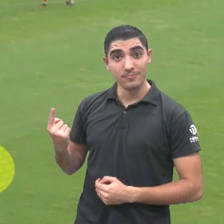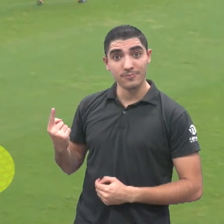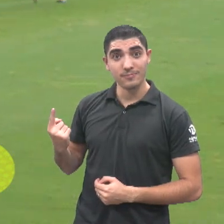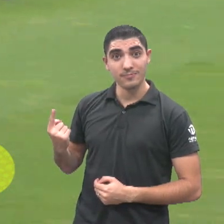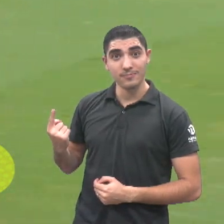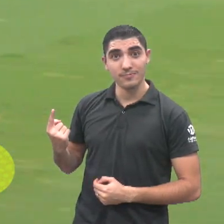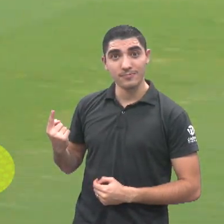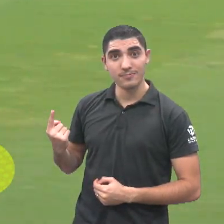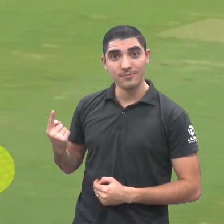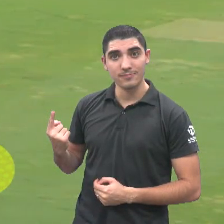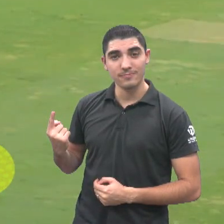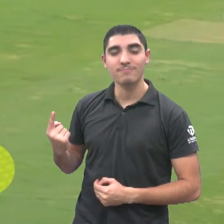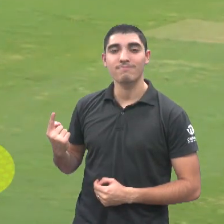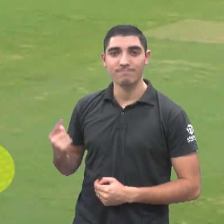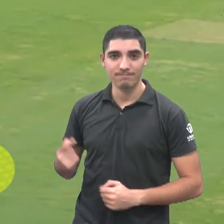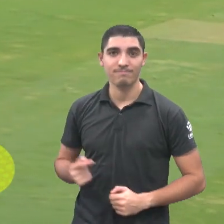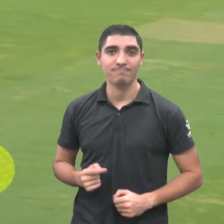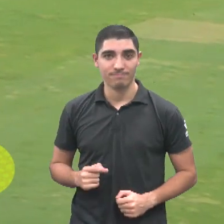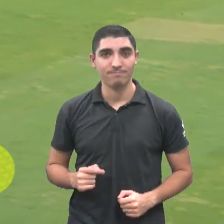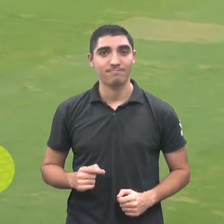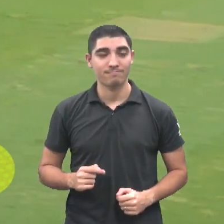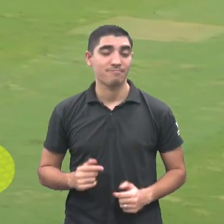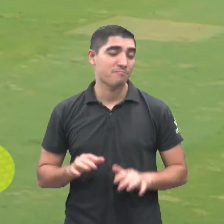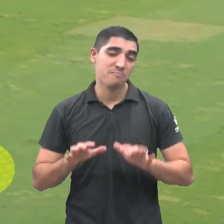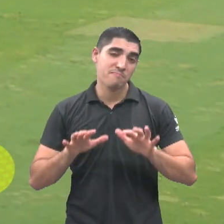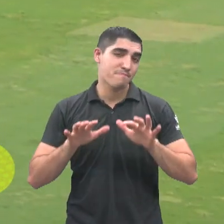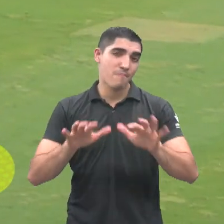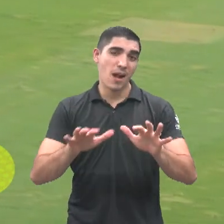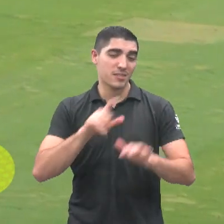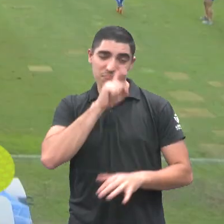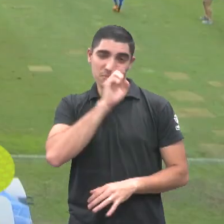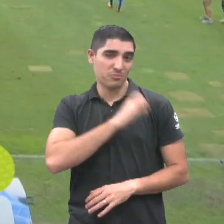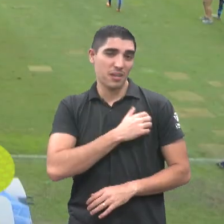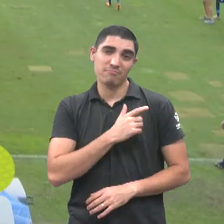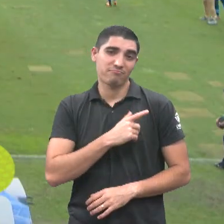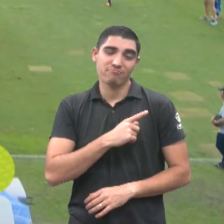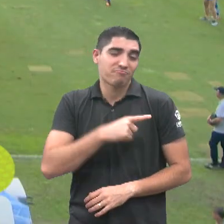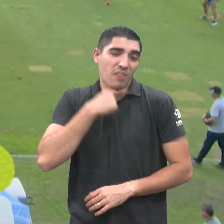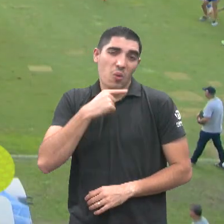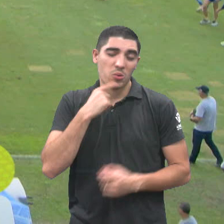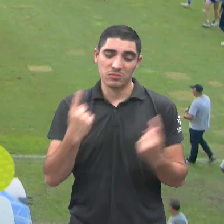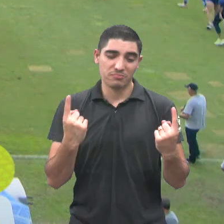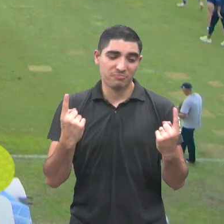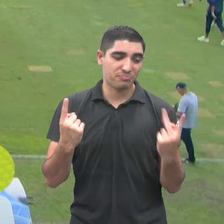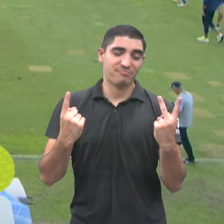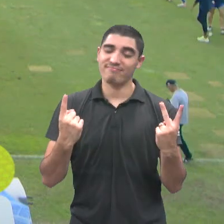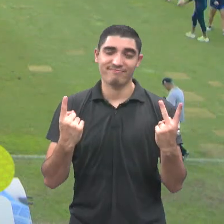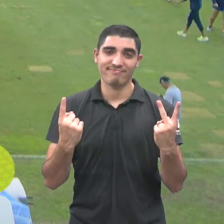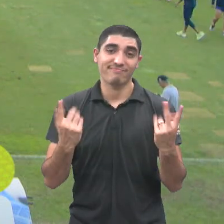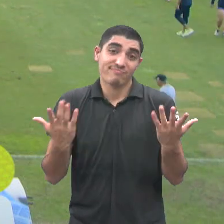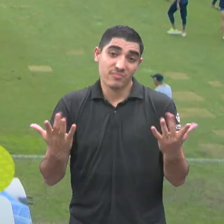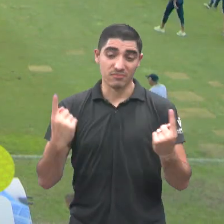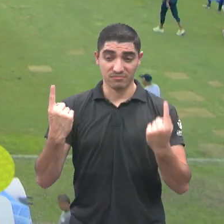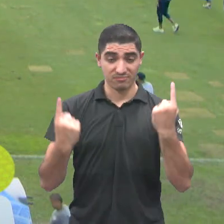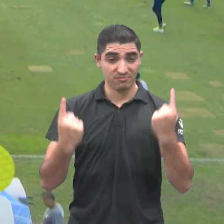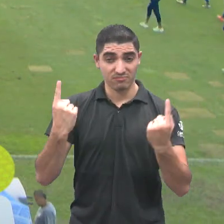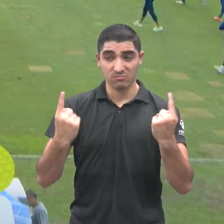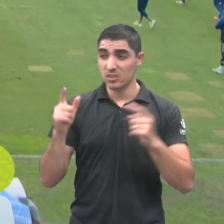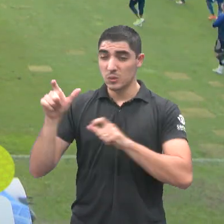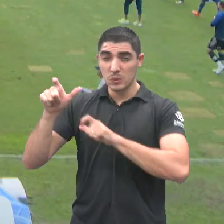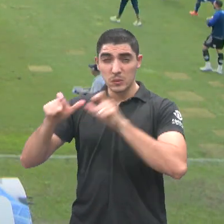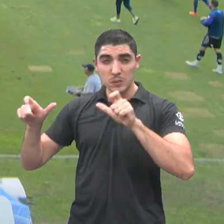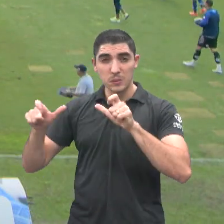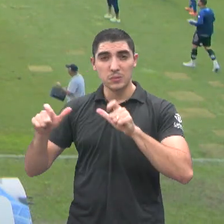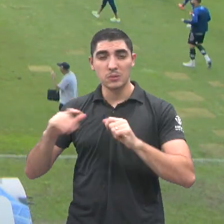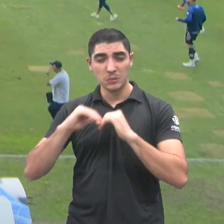após o escanteio. Mas não deu tempo para mais nada. Fim de jogo com um silêncio ensurdecedor